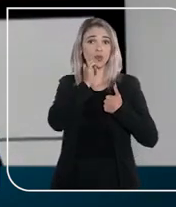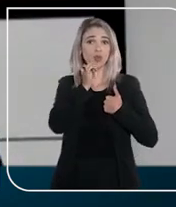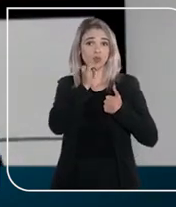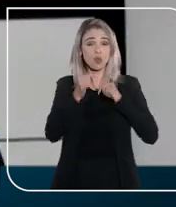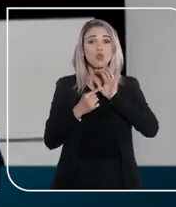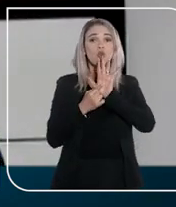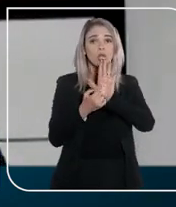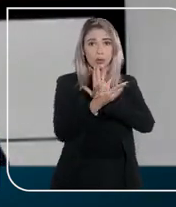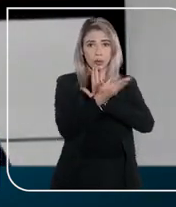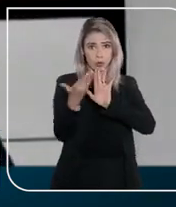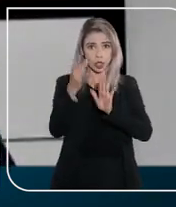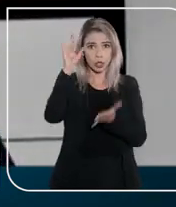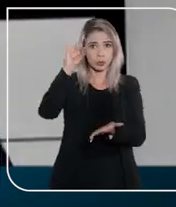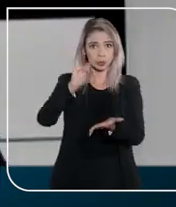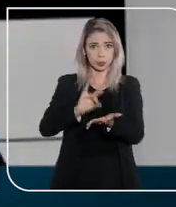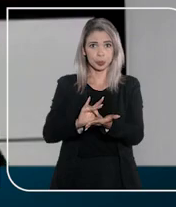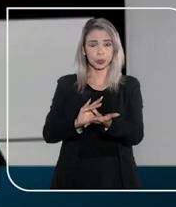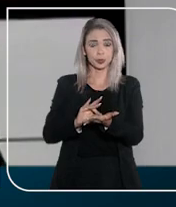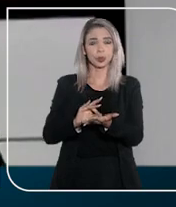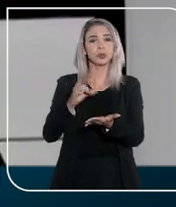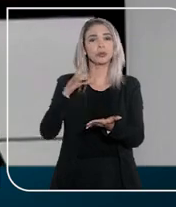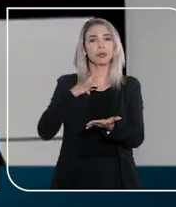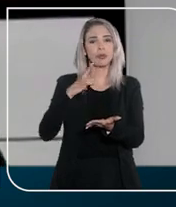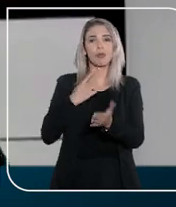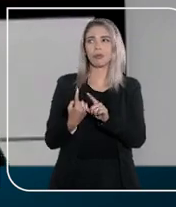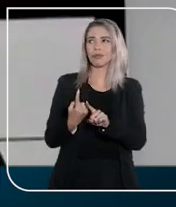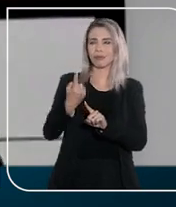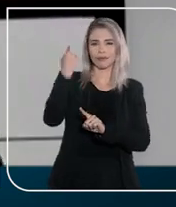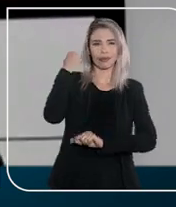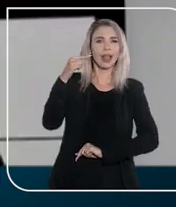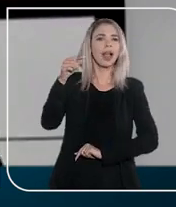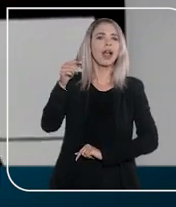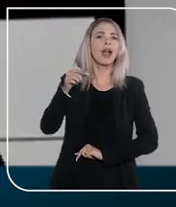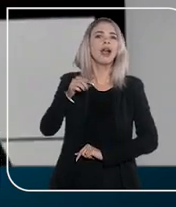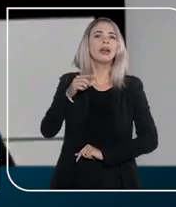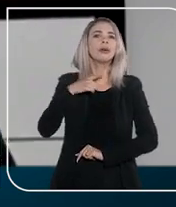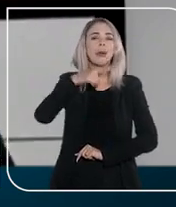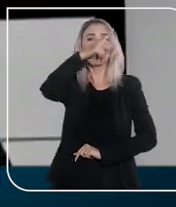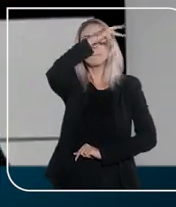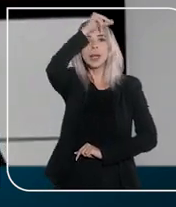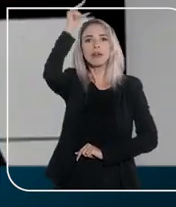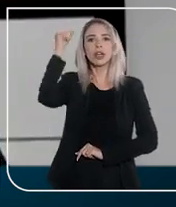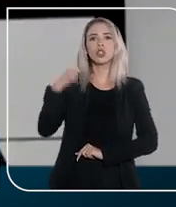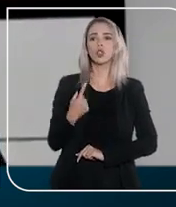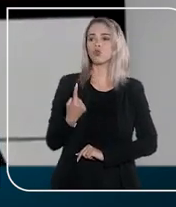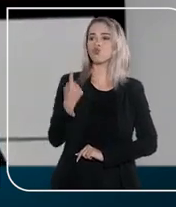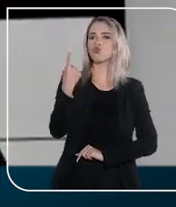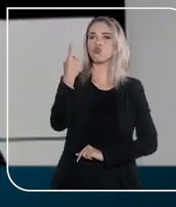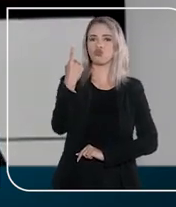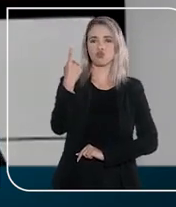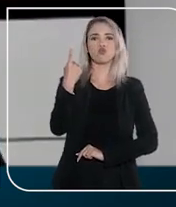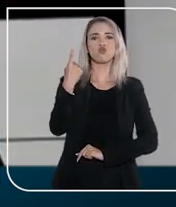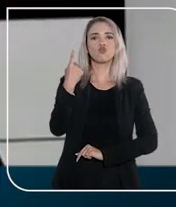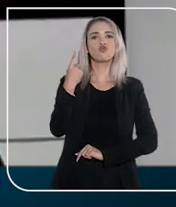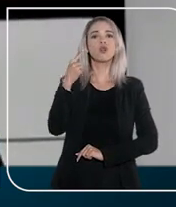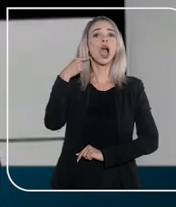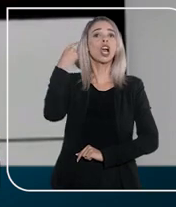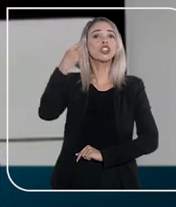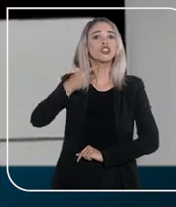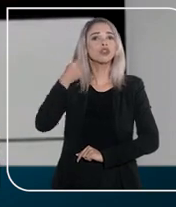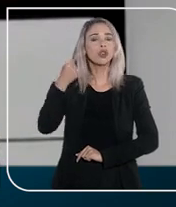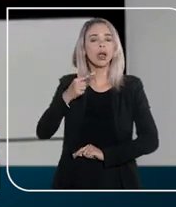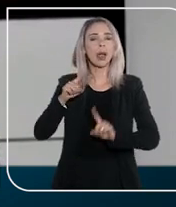concreto. Vamos voltar lá para a nossa pequena prefeitura. Nós temos um cargo para um advogado. E aí nós